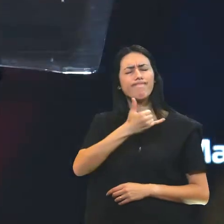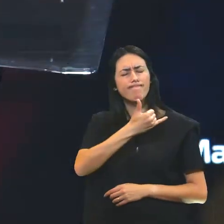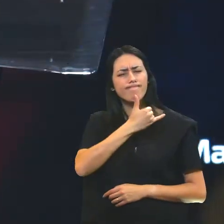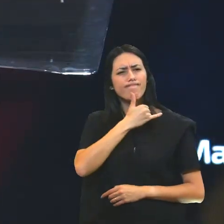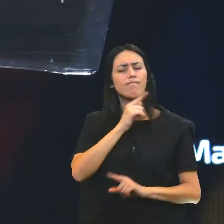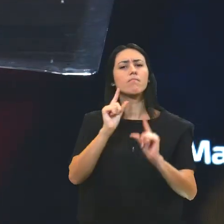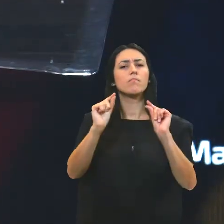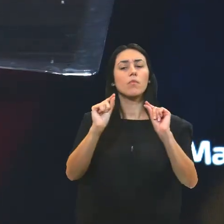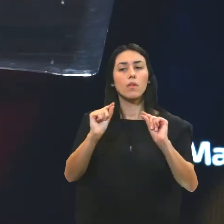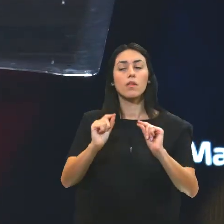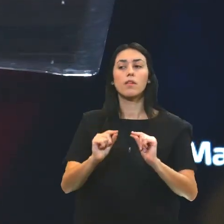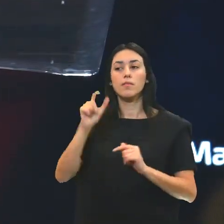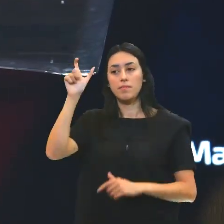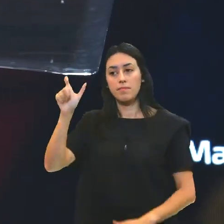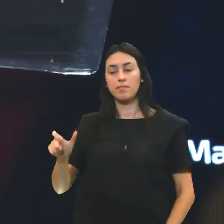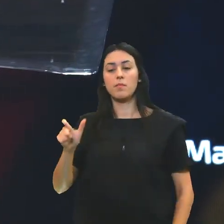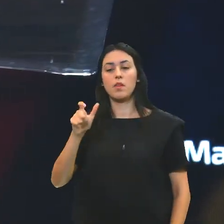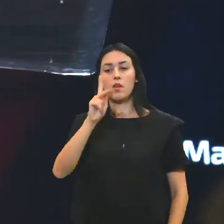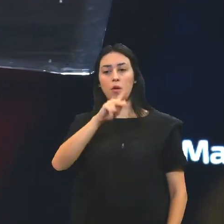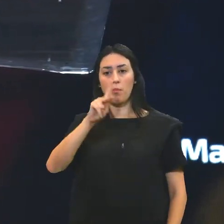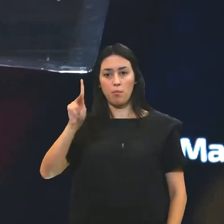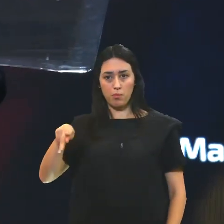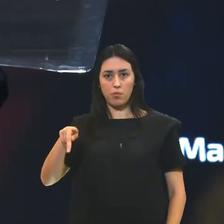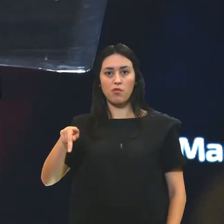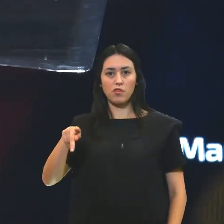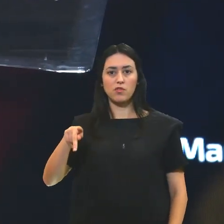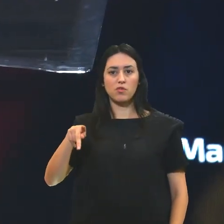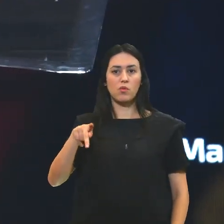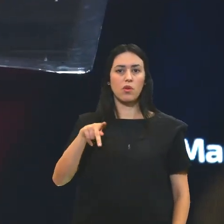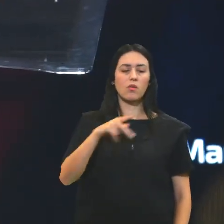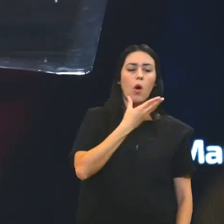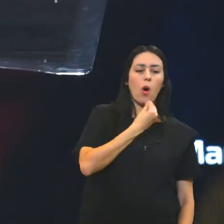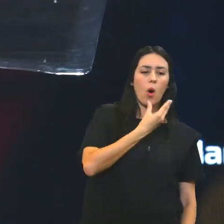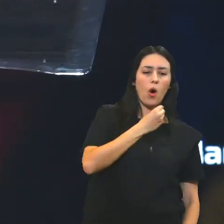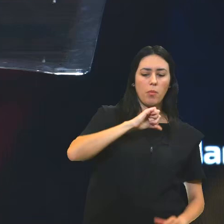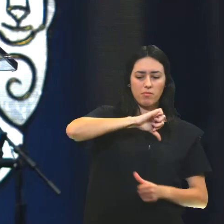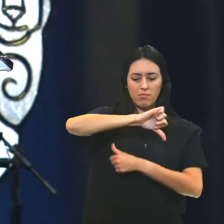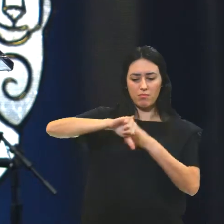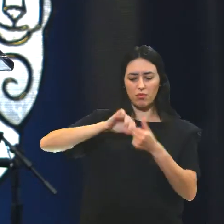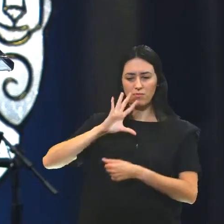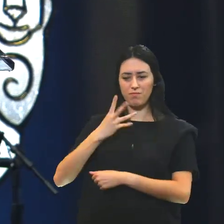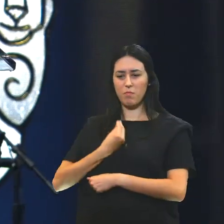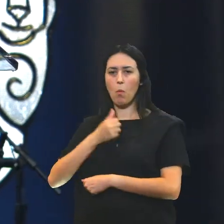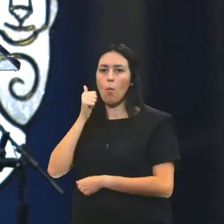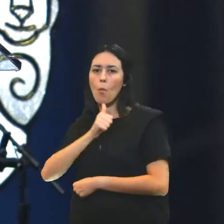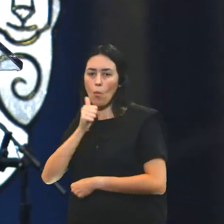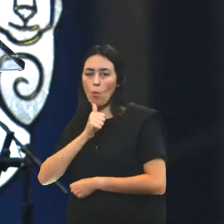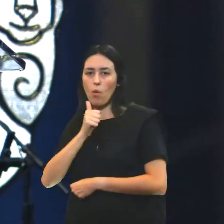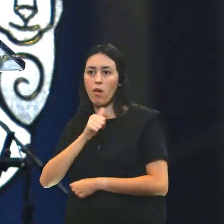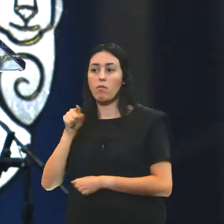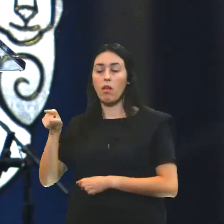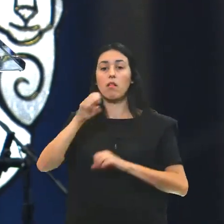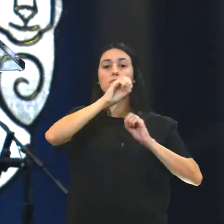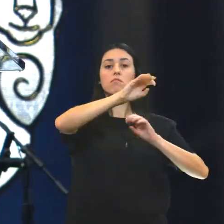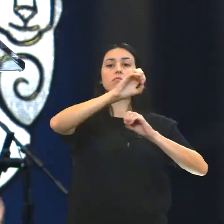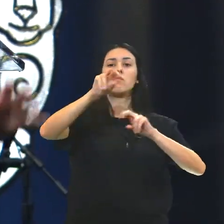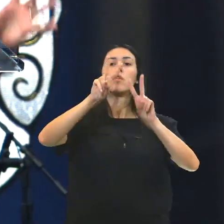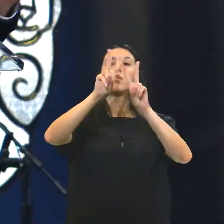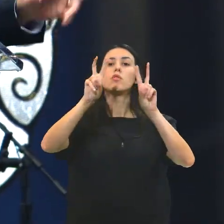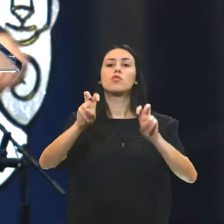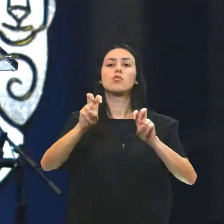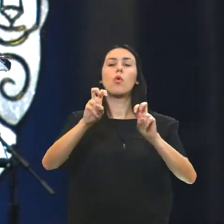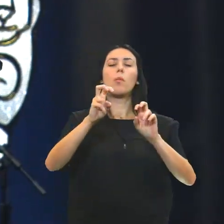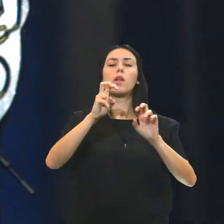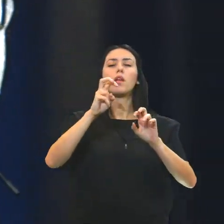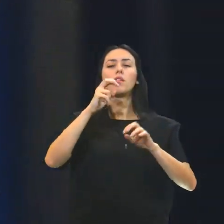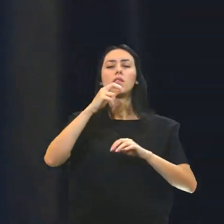Um professor que se tornou professora, ensinando ideologia de gênero lá em São Luís do Maranhão, numa sala